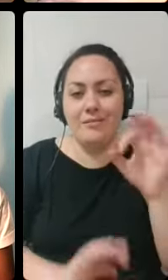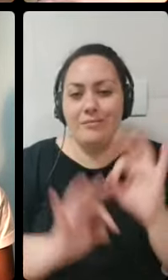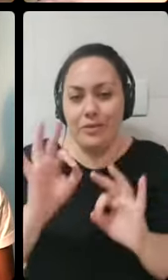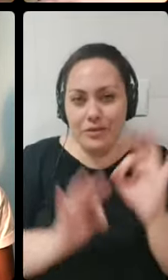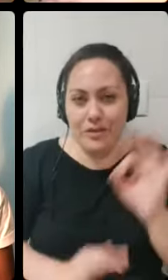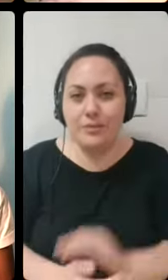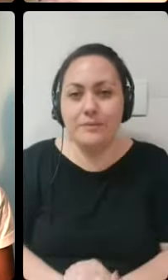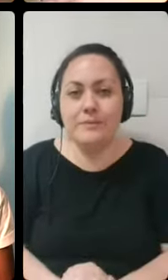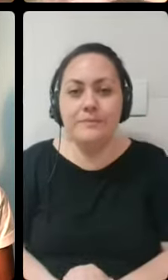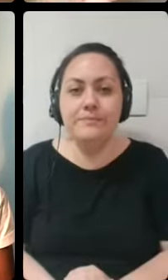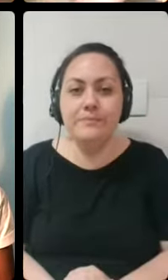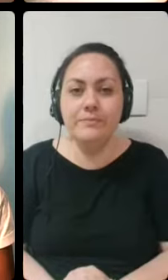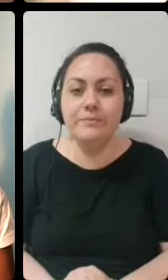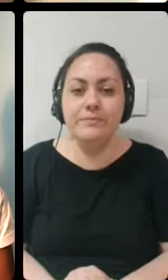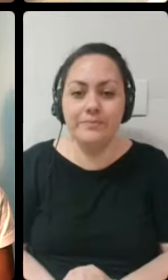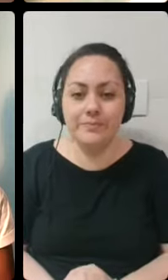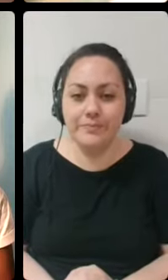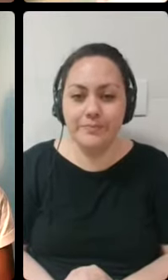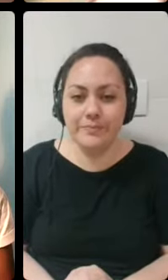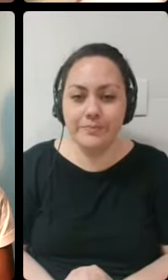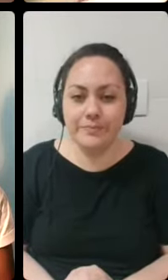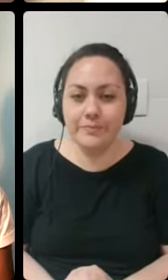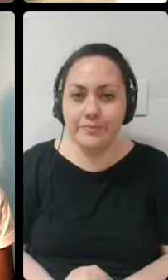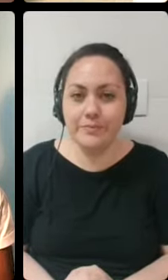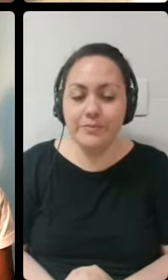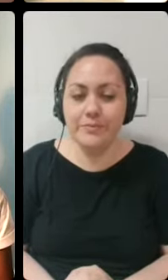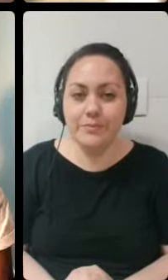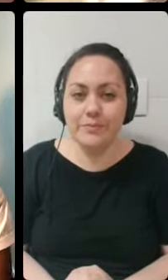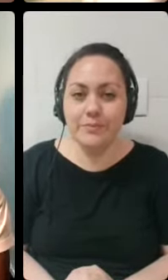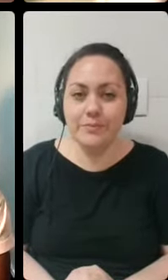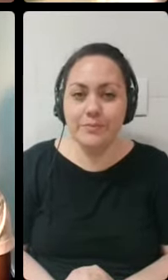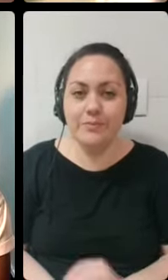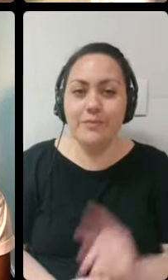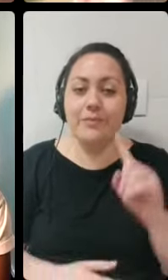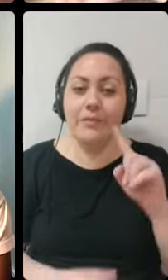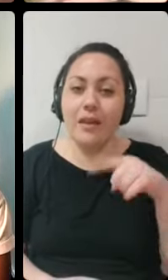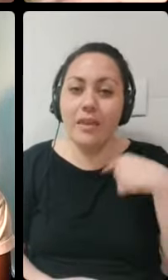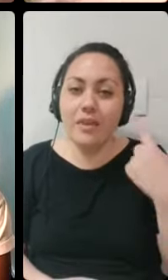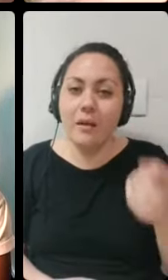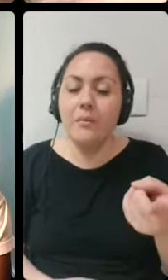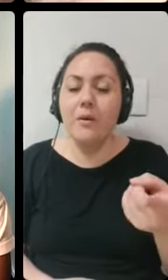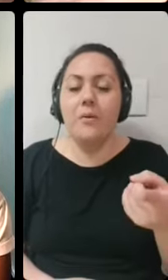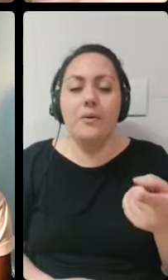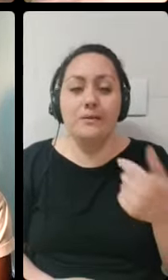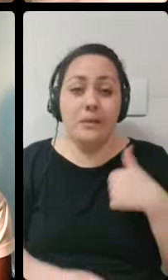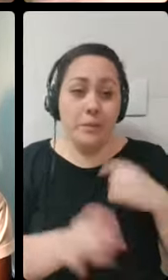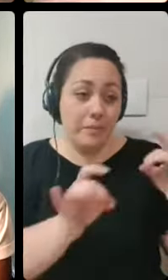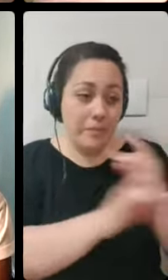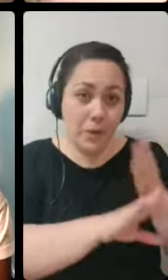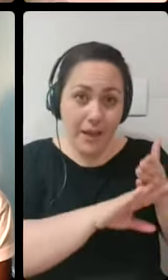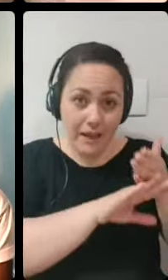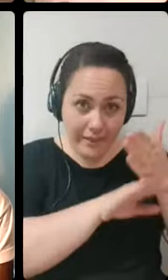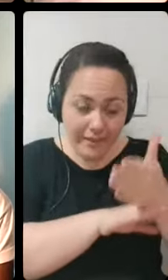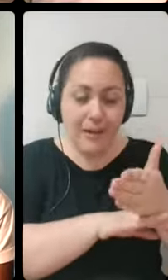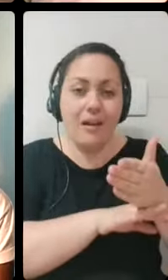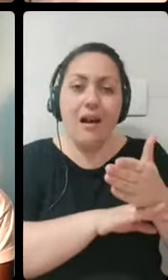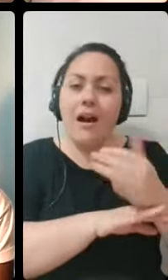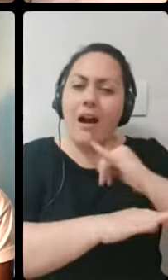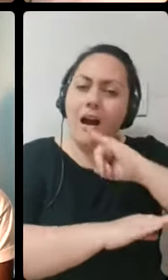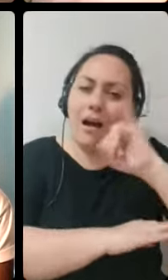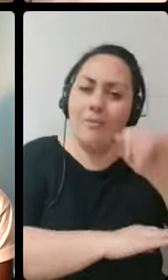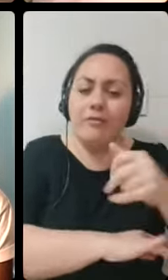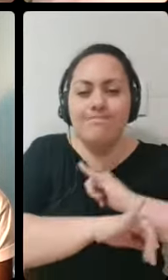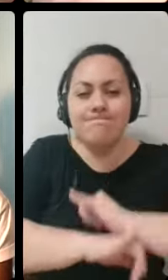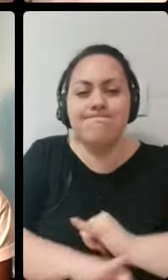eu, como é que eu vou dizer, disseminei bastante ele na minha turma, no meu curso, porque, nossa, eu depois disso eu fiquei